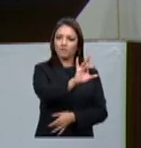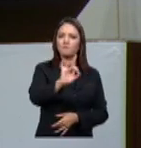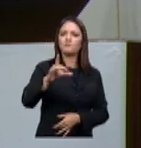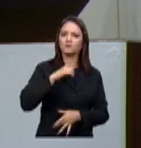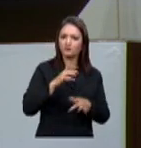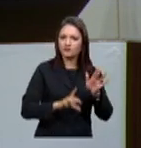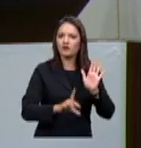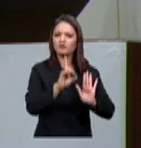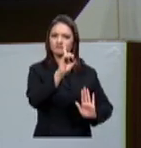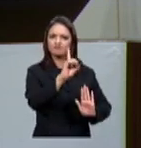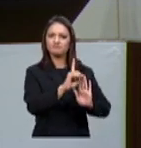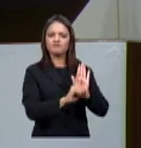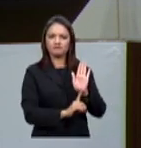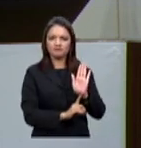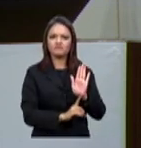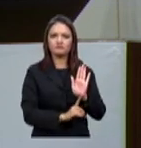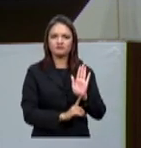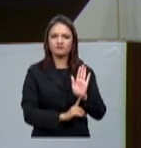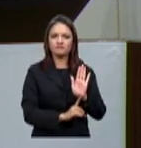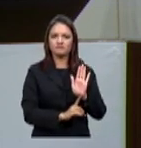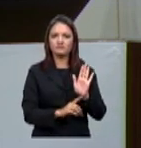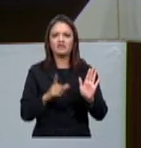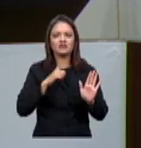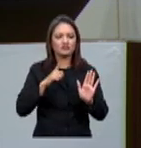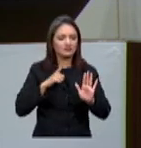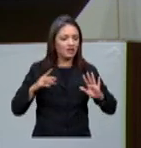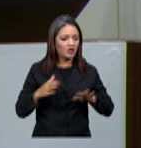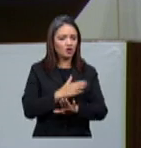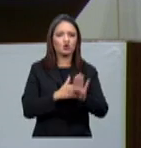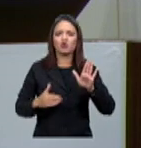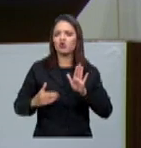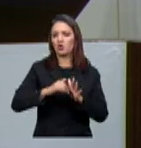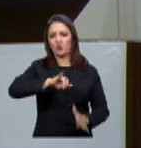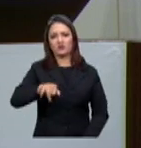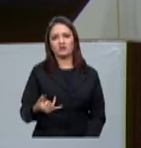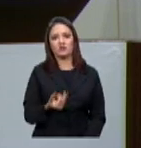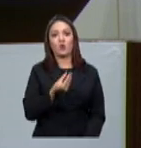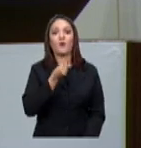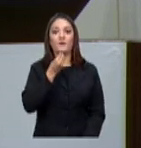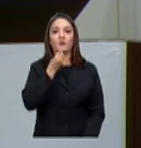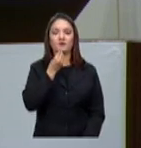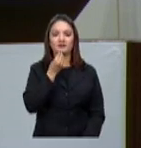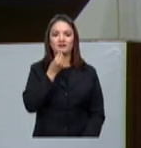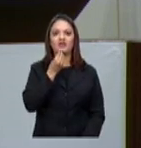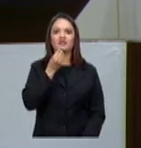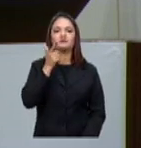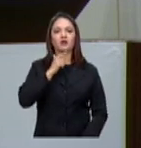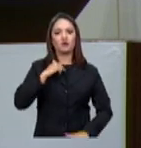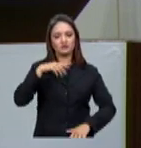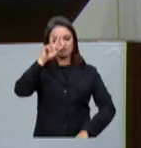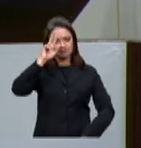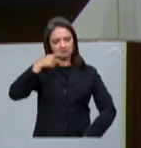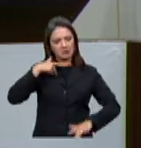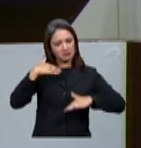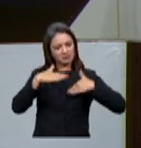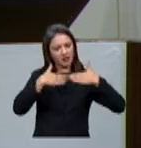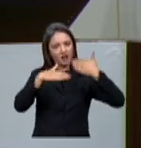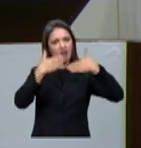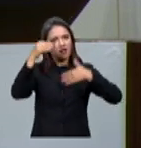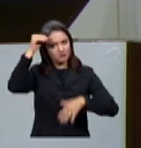direito além de ter todas as oportunidades para desenvolver-se plenamente